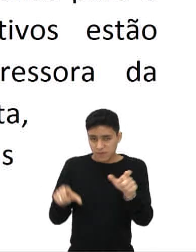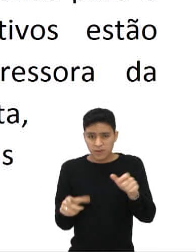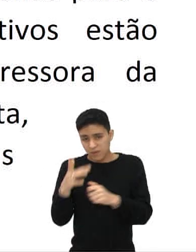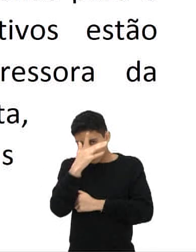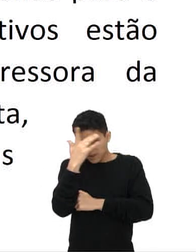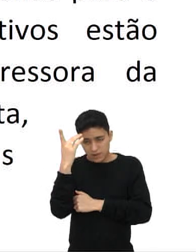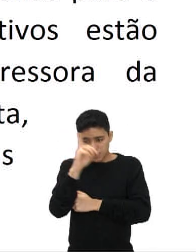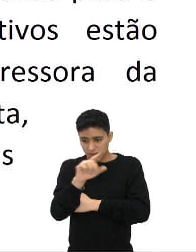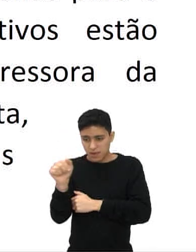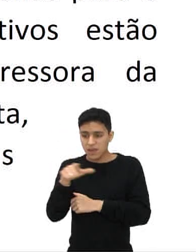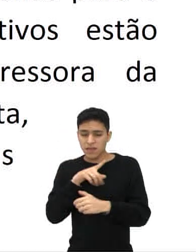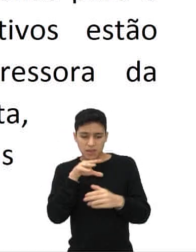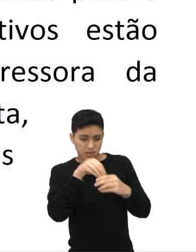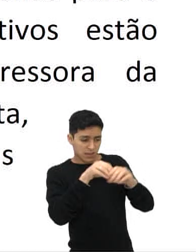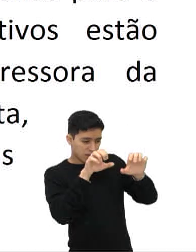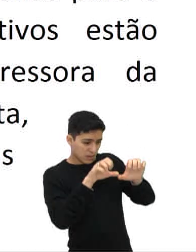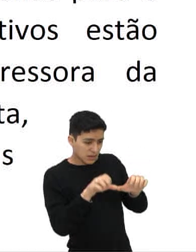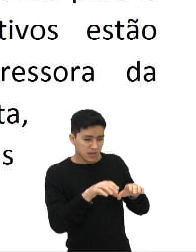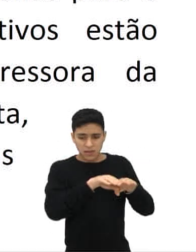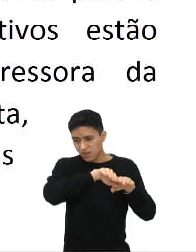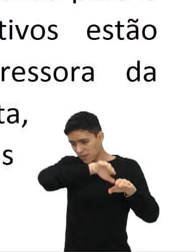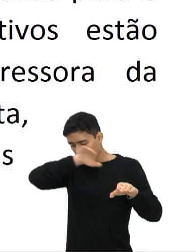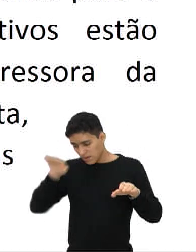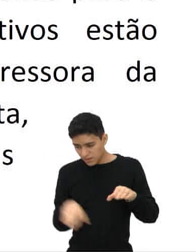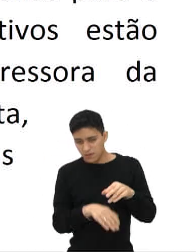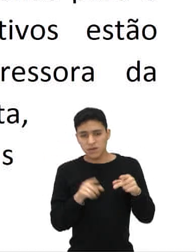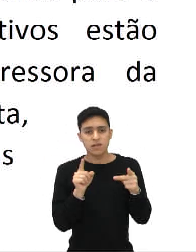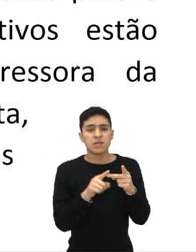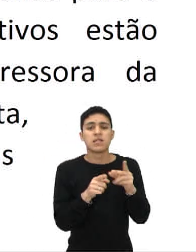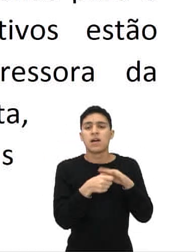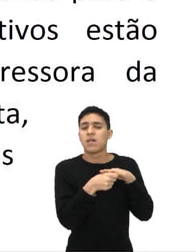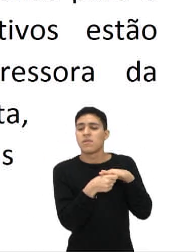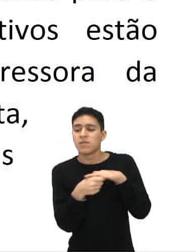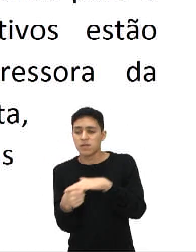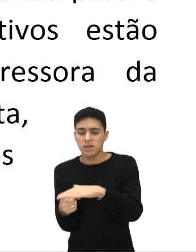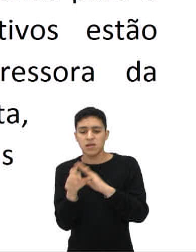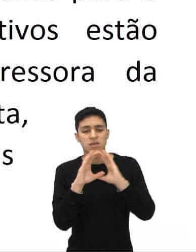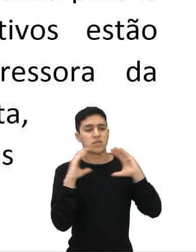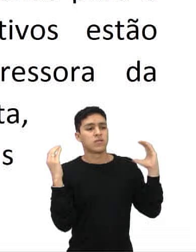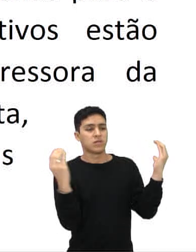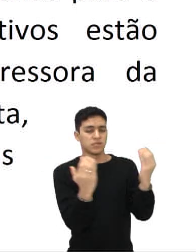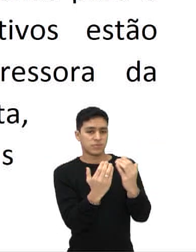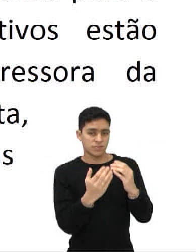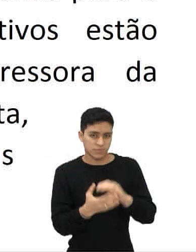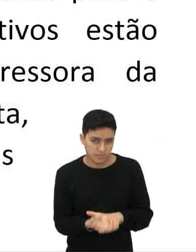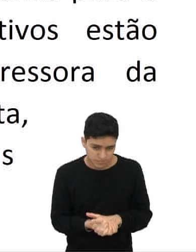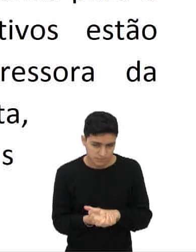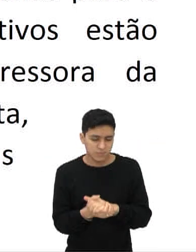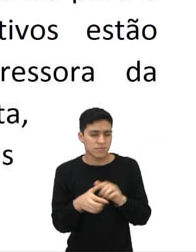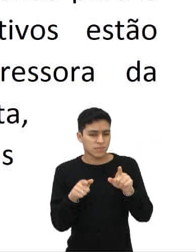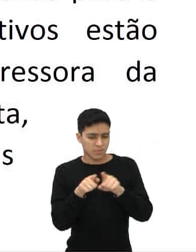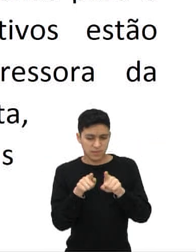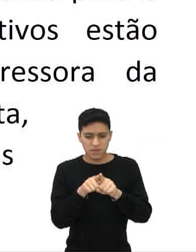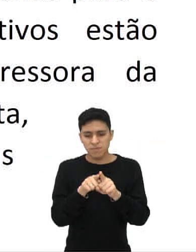estão presentes na estruturação desigual e opressora da coletividade, bem como em seu viés